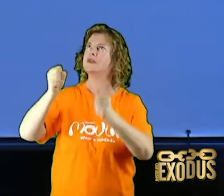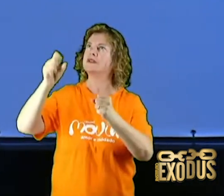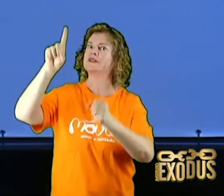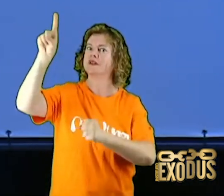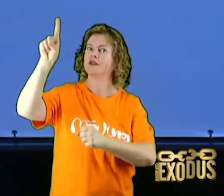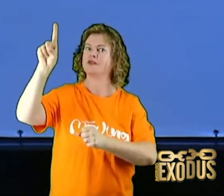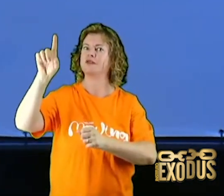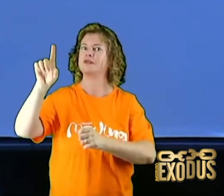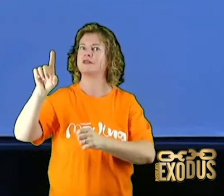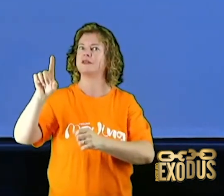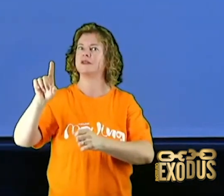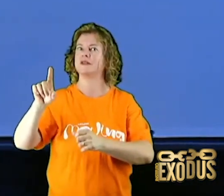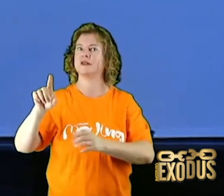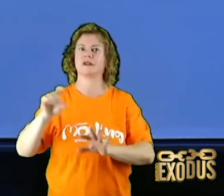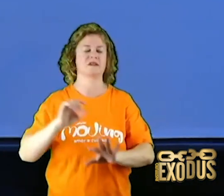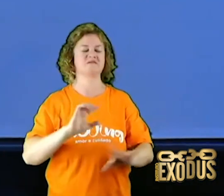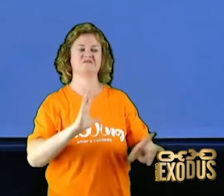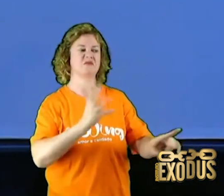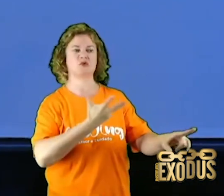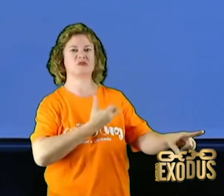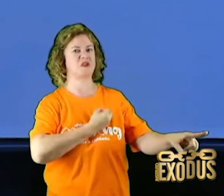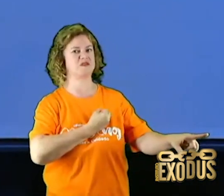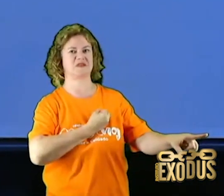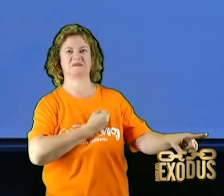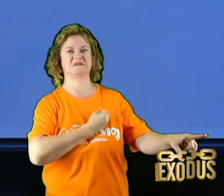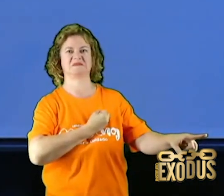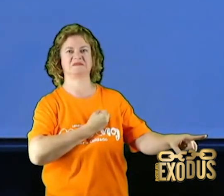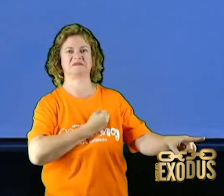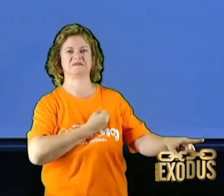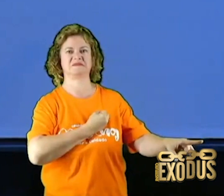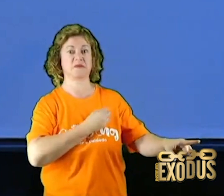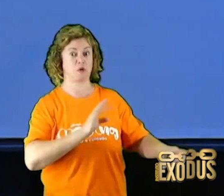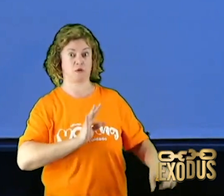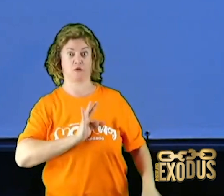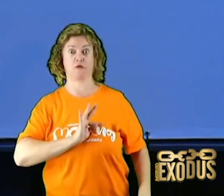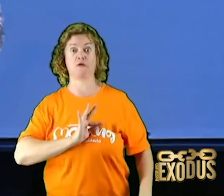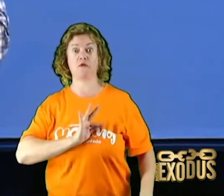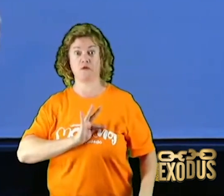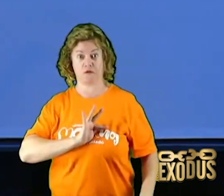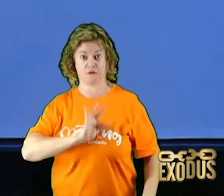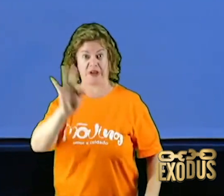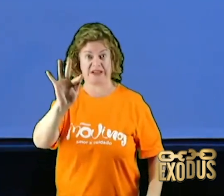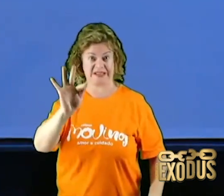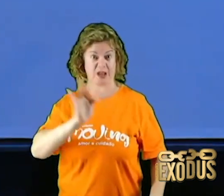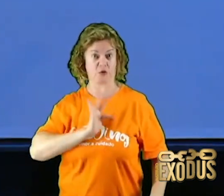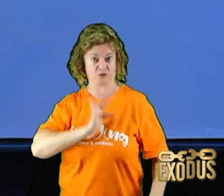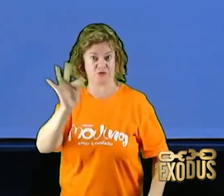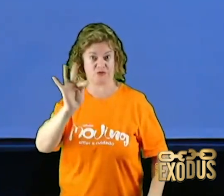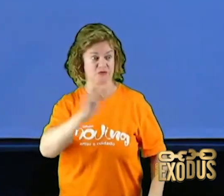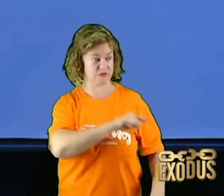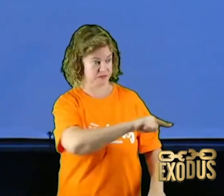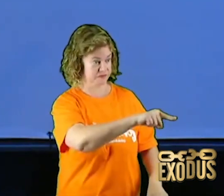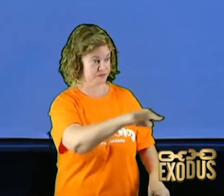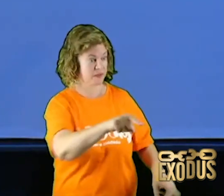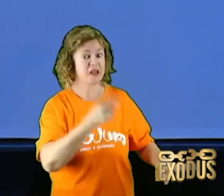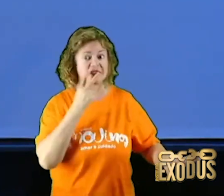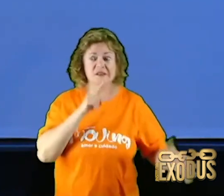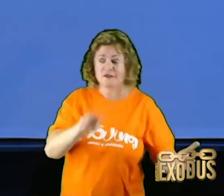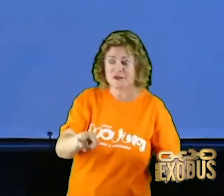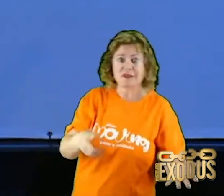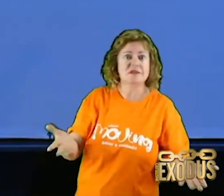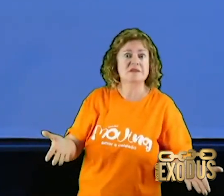Os fariseus viram milagres. Os fariseus viram o homem que era cego de